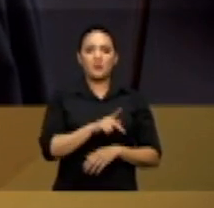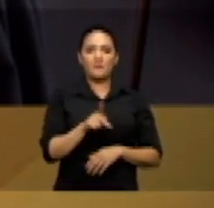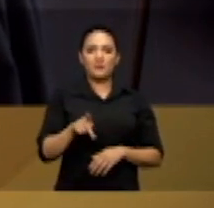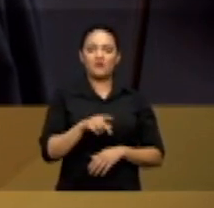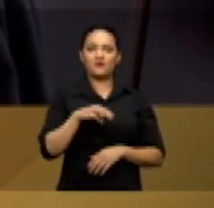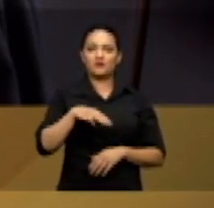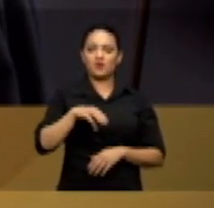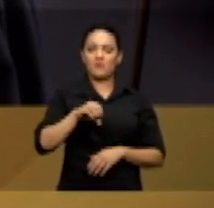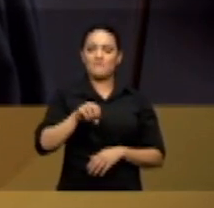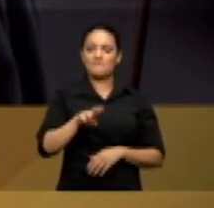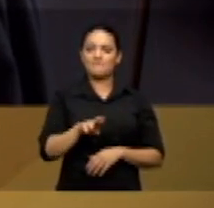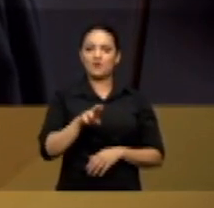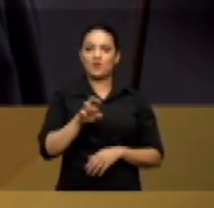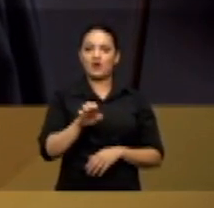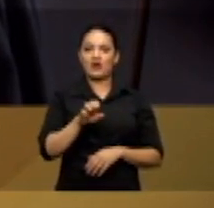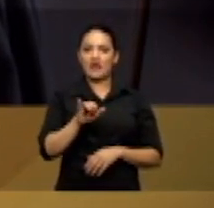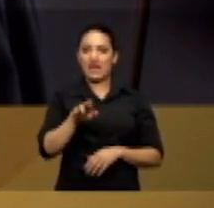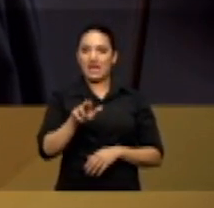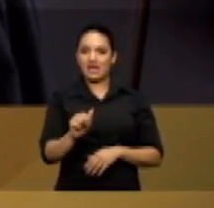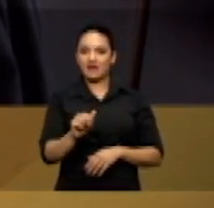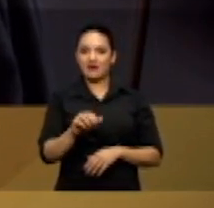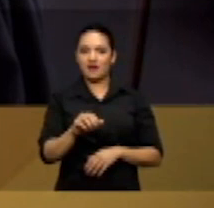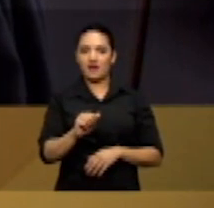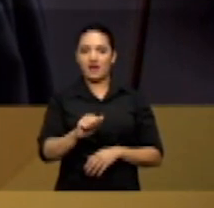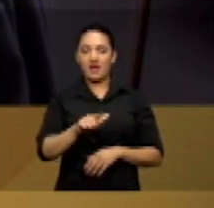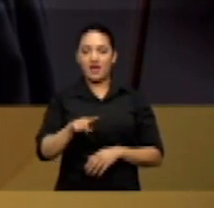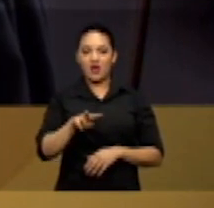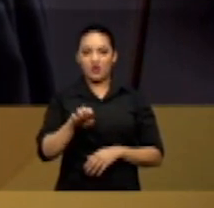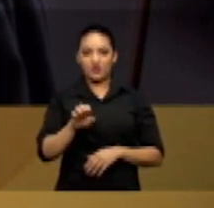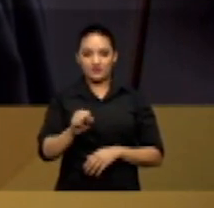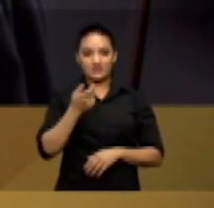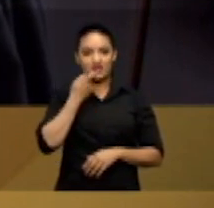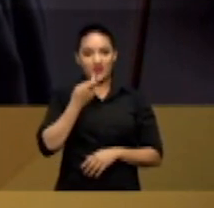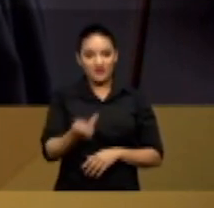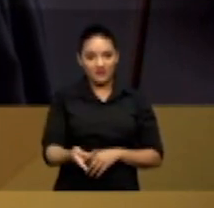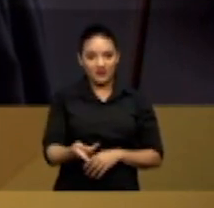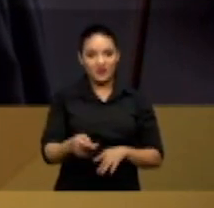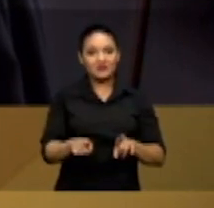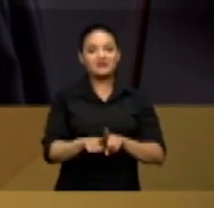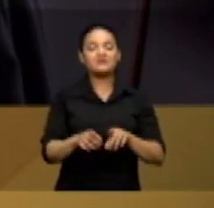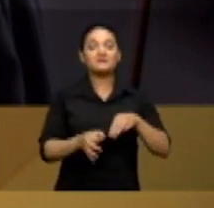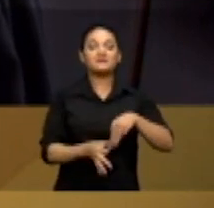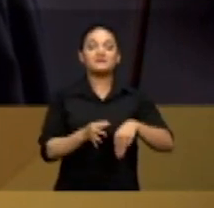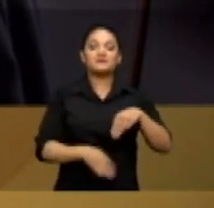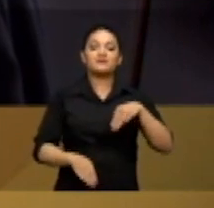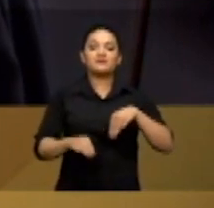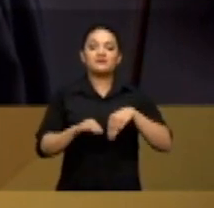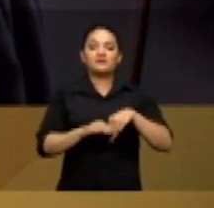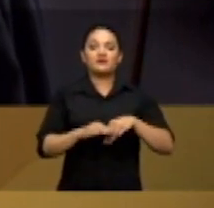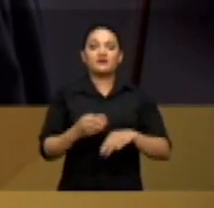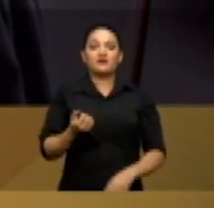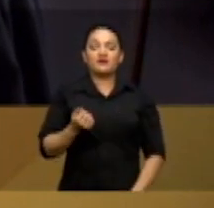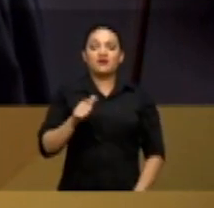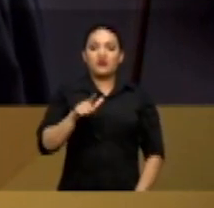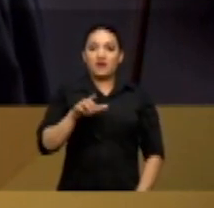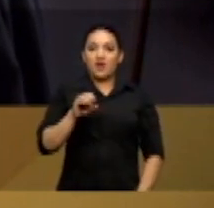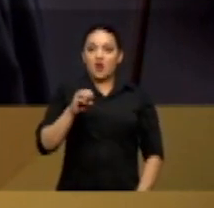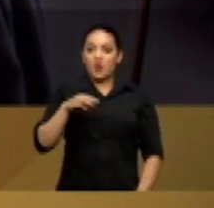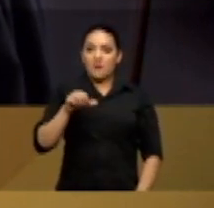José Carlos Moreira Alves, dedicou ao excelentíssimo senhor ministro Aliomar Baleiro,